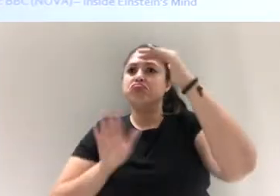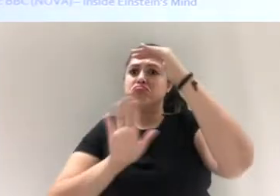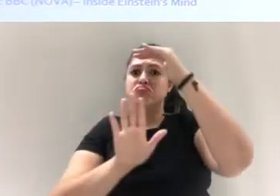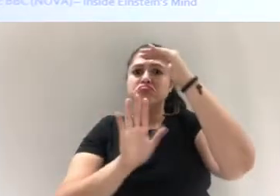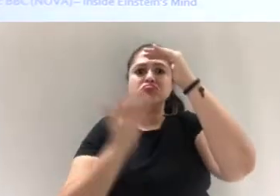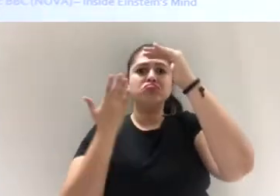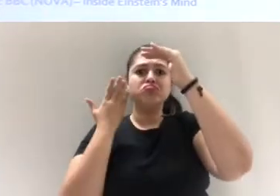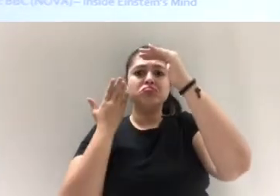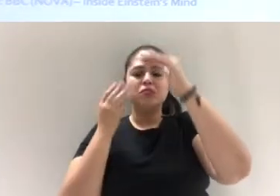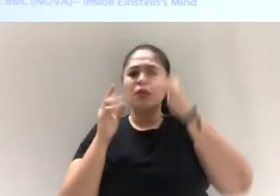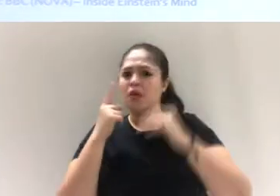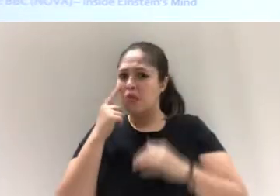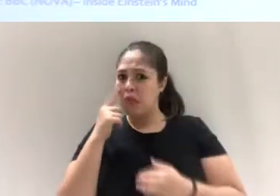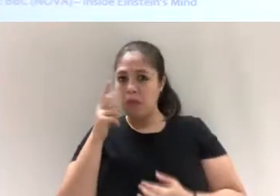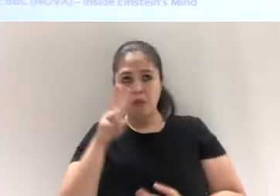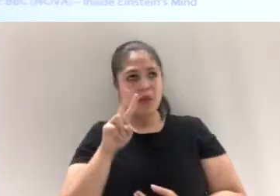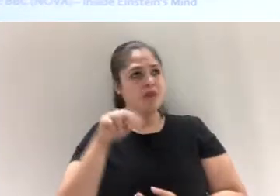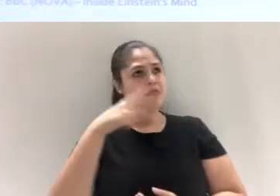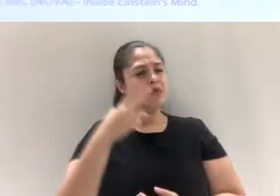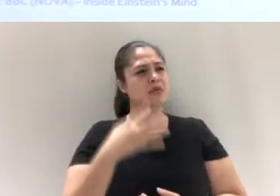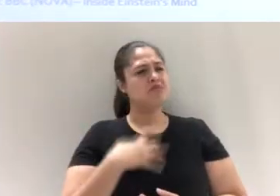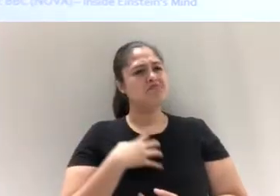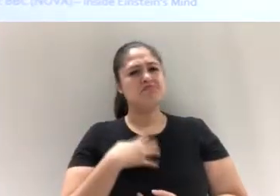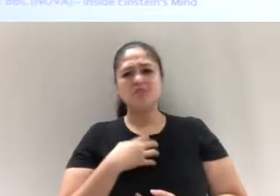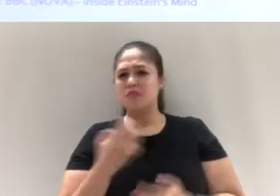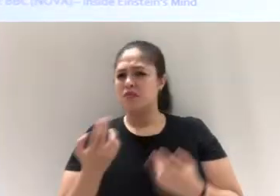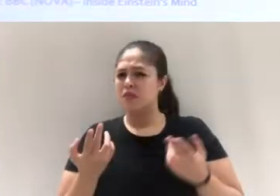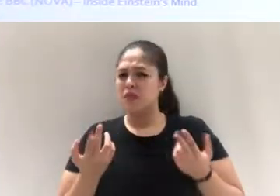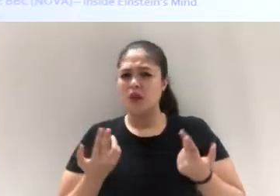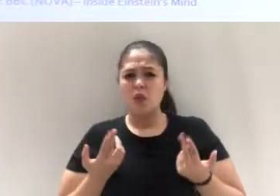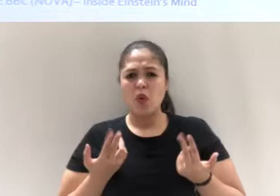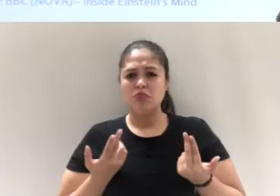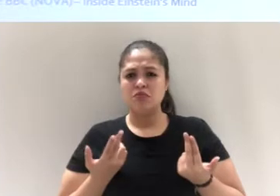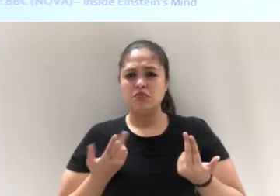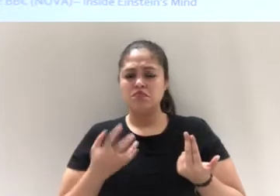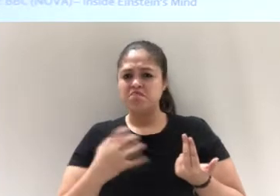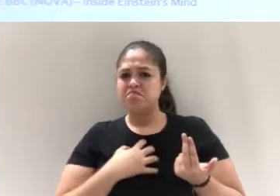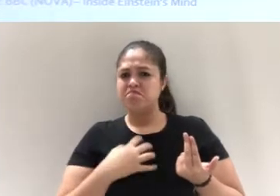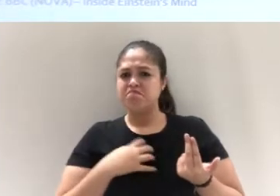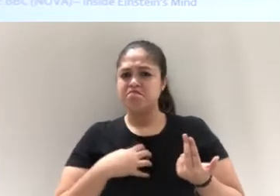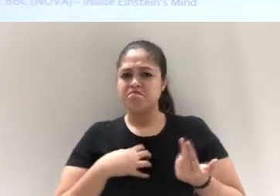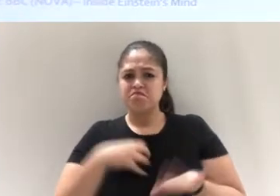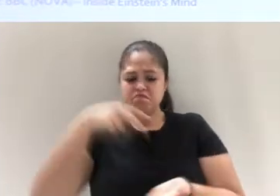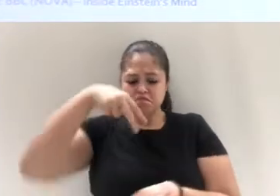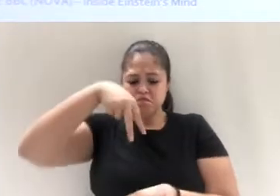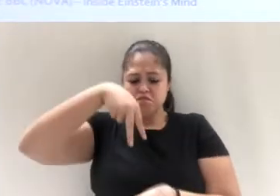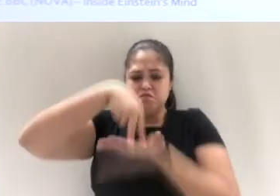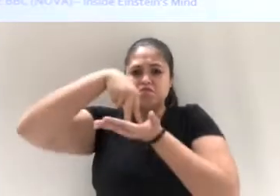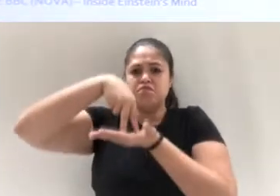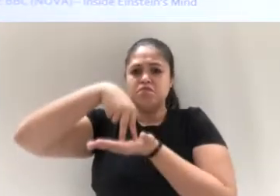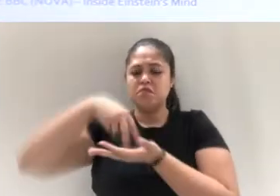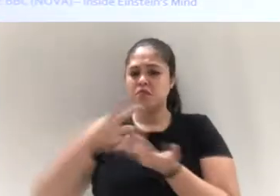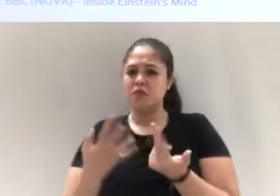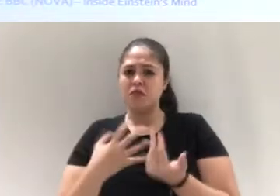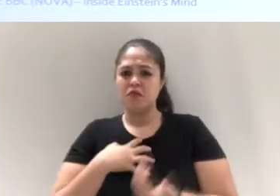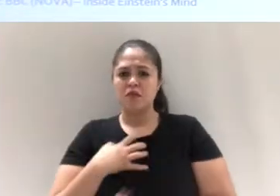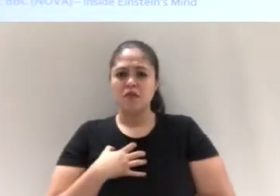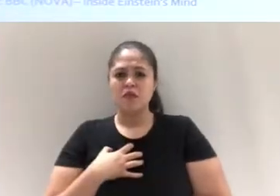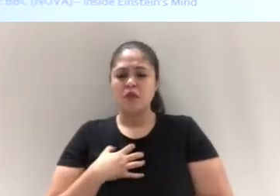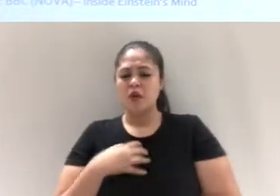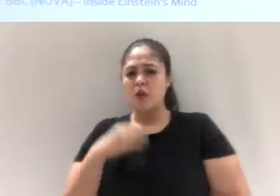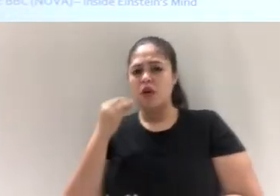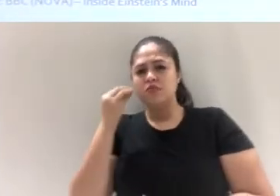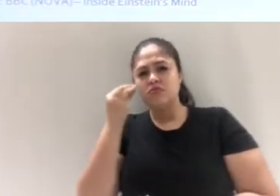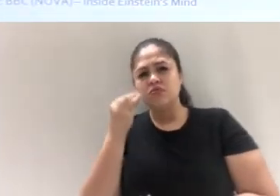a sensação que ela vai ter, em ambos os casos, é a mesma. Com esse